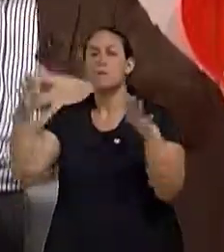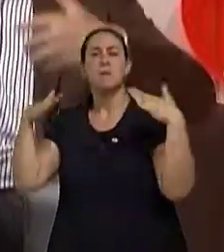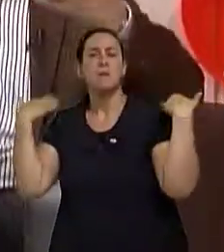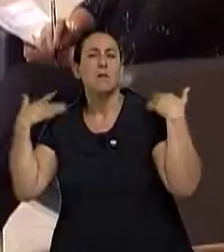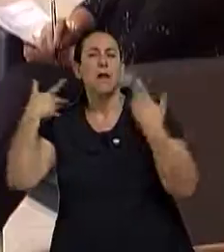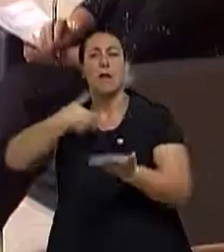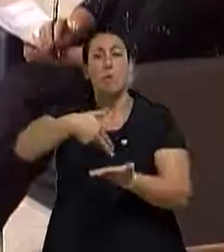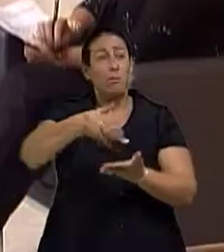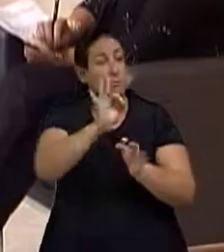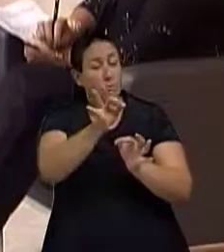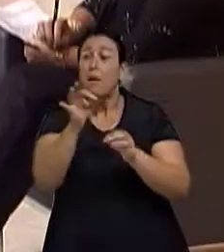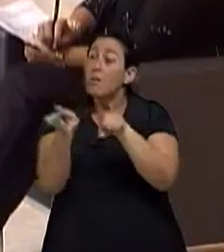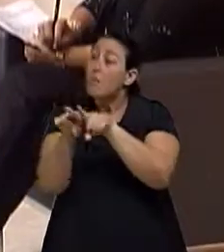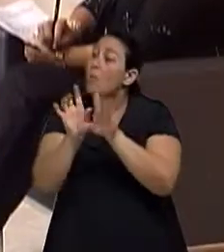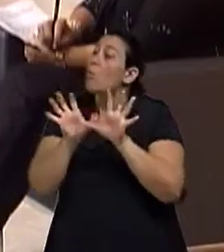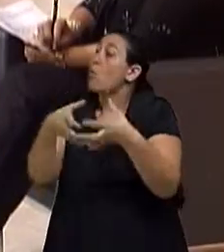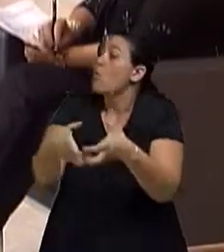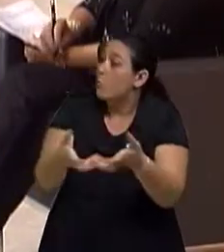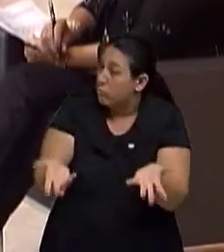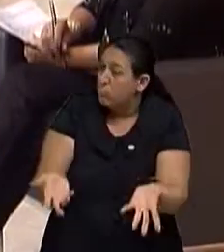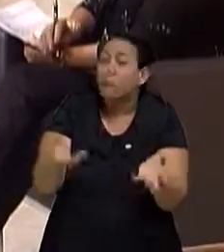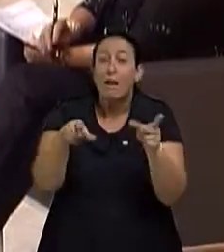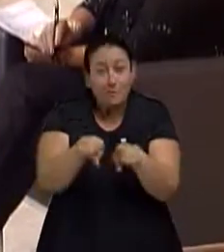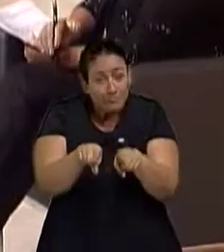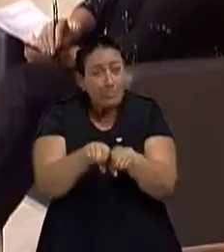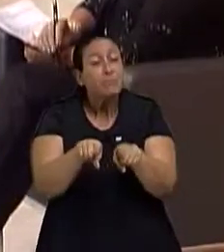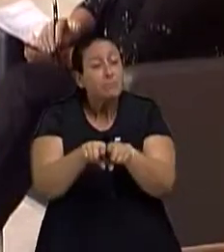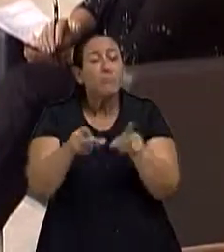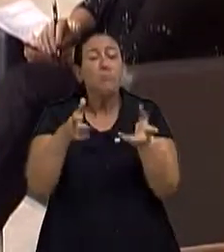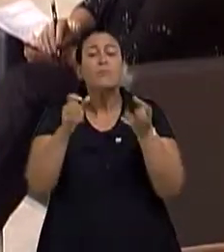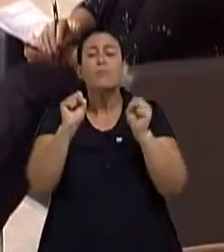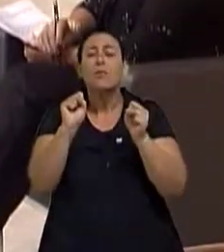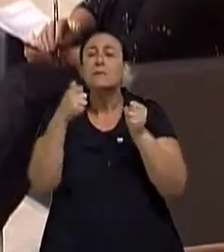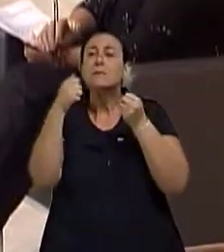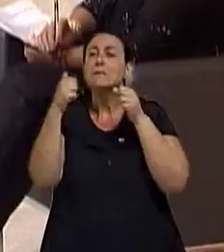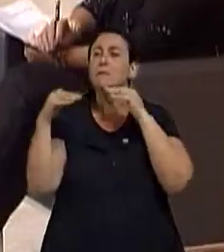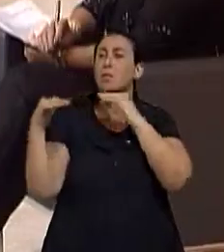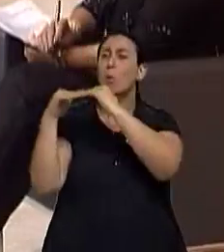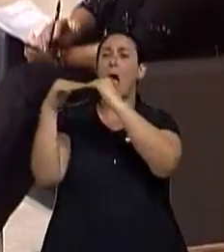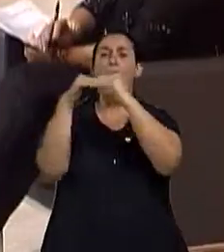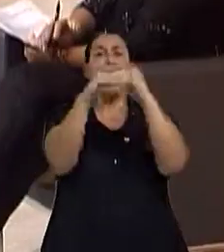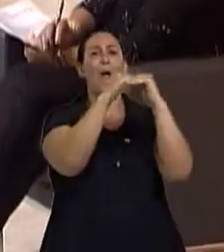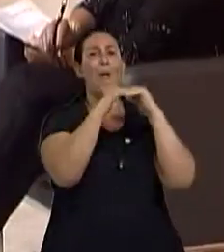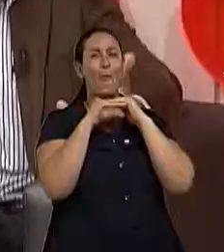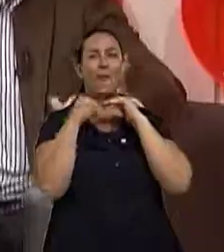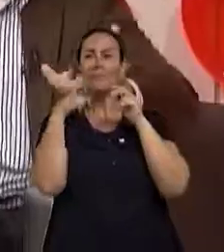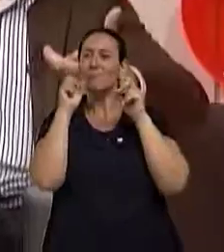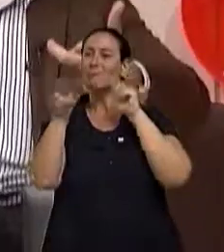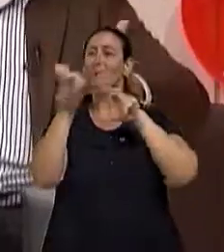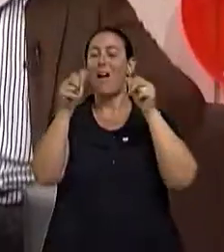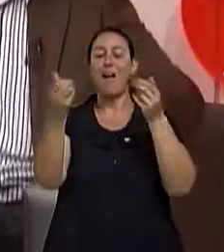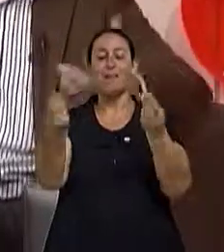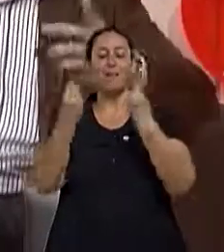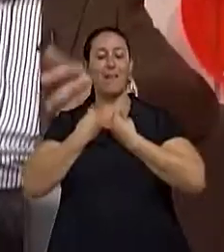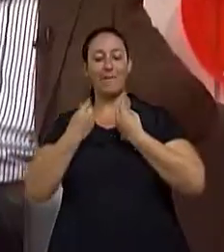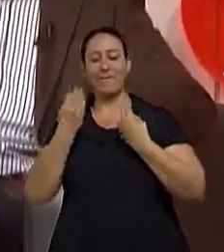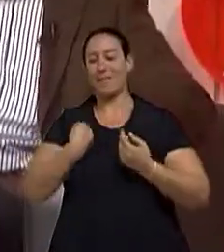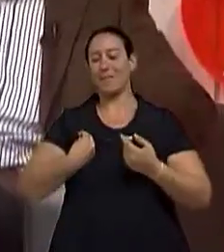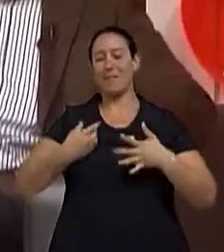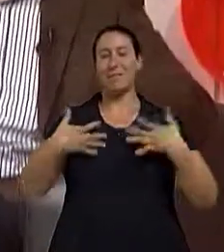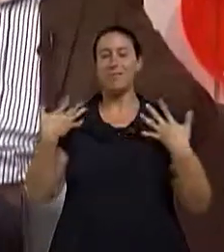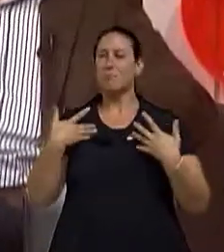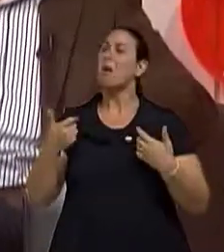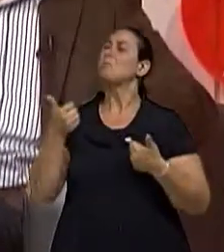grupo. Exatamente, buscar os teus iguais, né? Então, assim, isto é algo que leva à vida. Agora eu